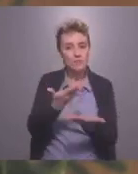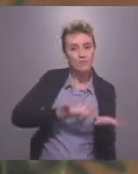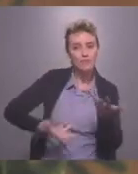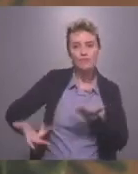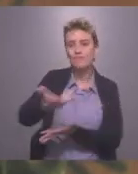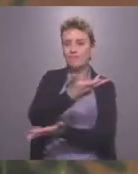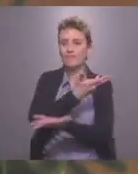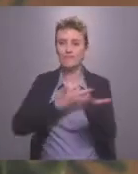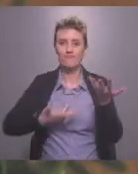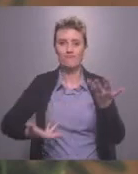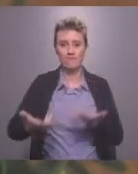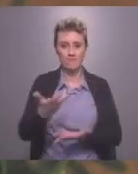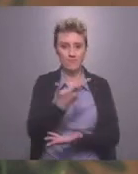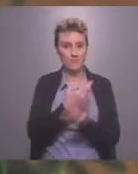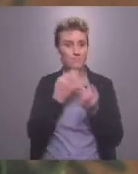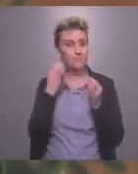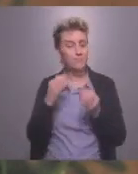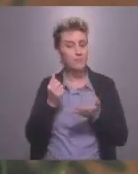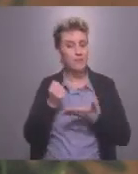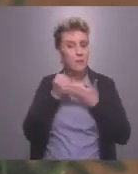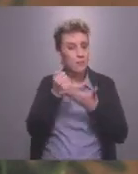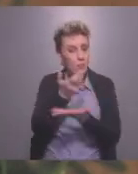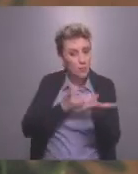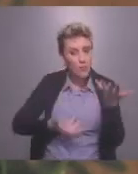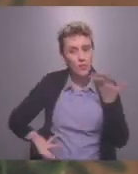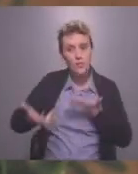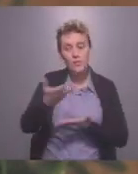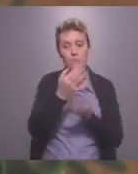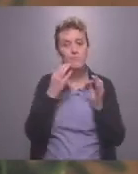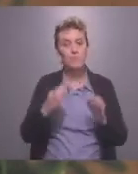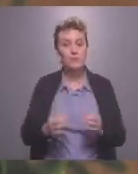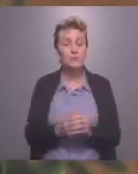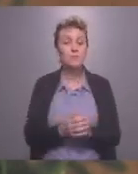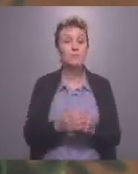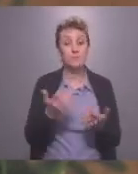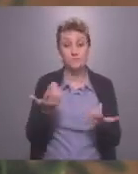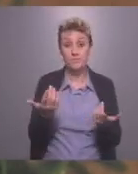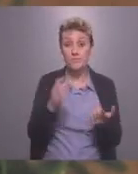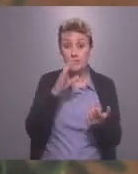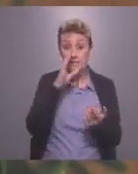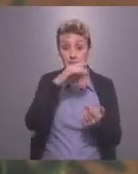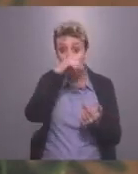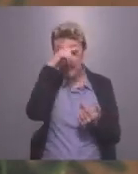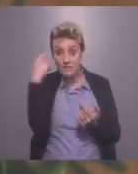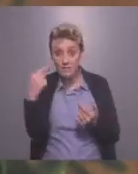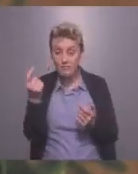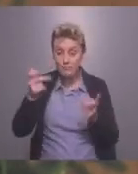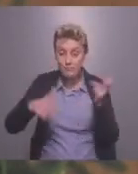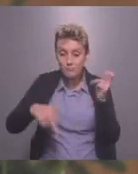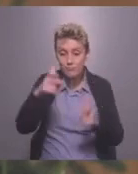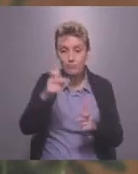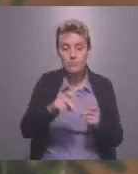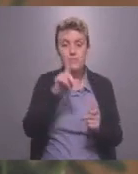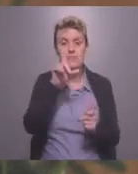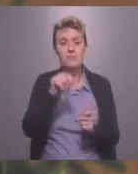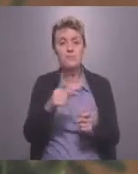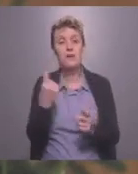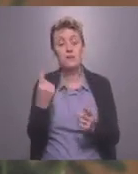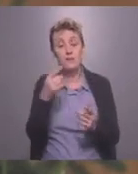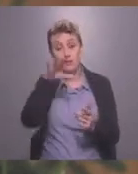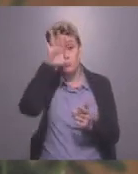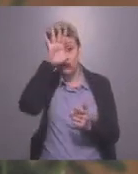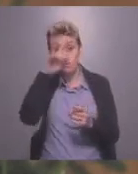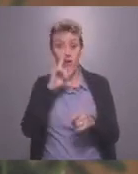outros. Ser de suporte, nomeadamente nas dificuldades. E acima de tudo, continua São